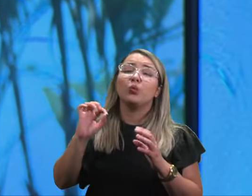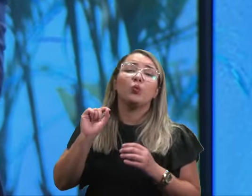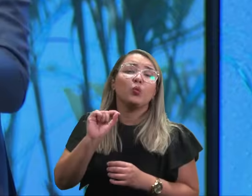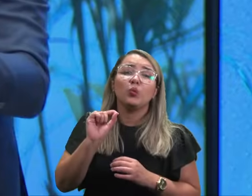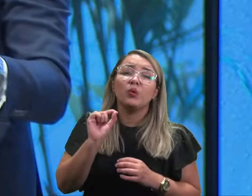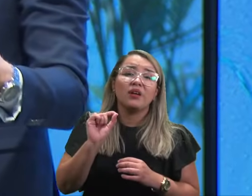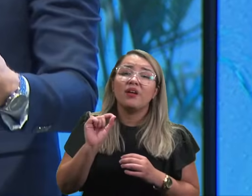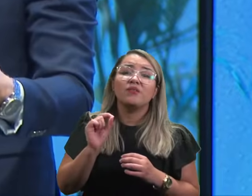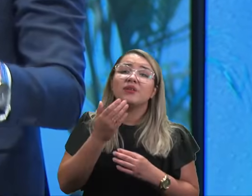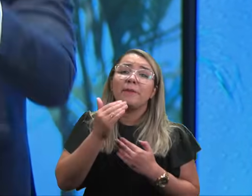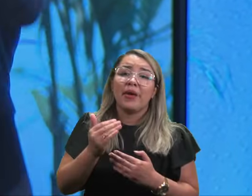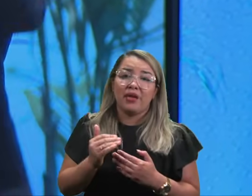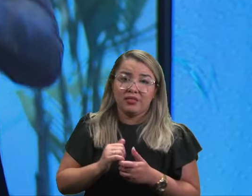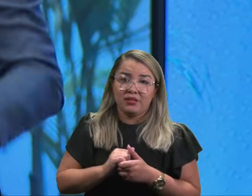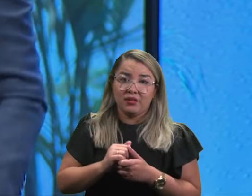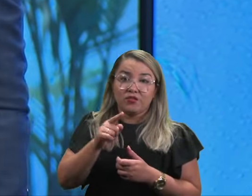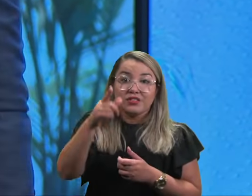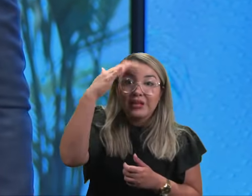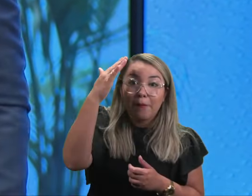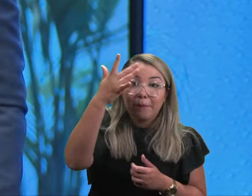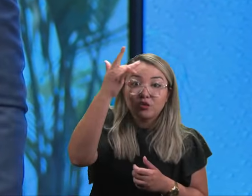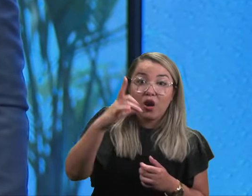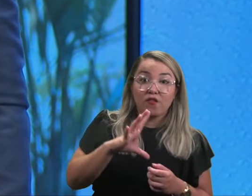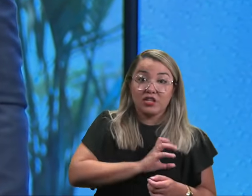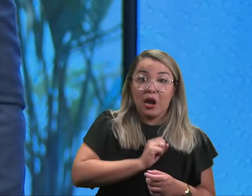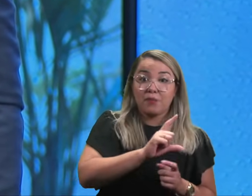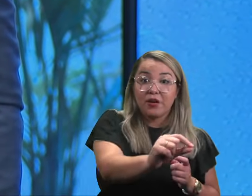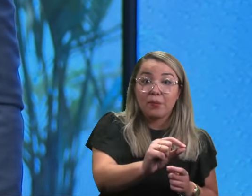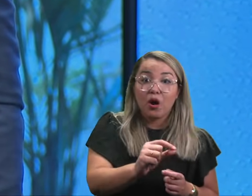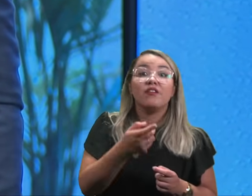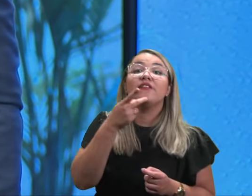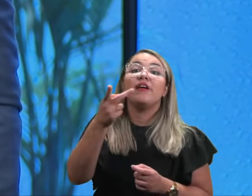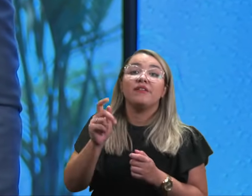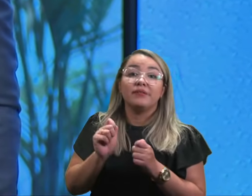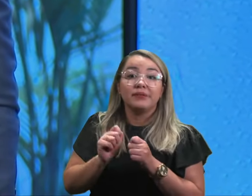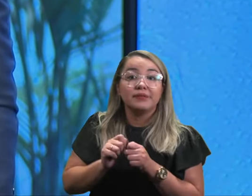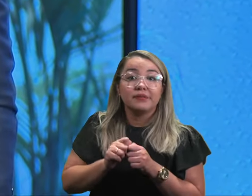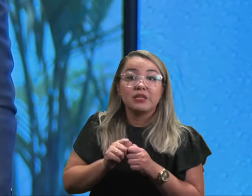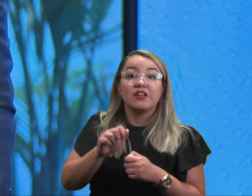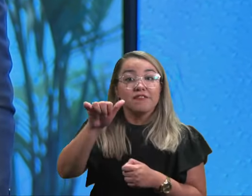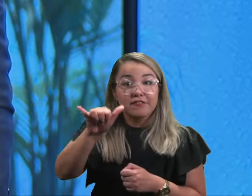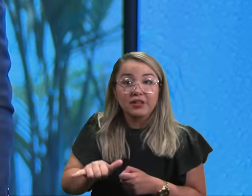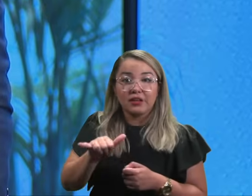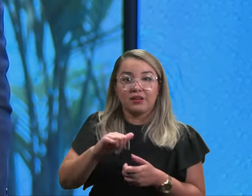você fizesse seria qual? Não vai, fica. Sim ou não?